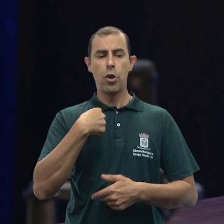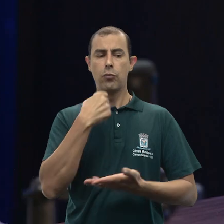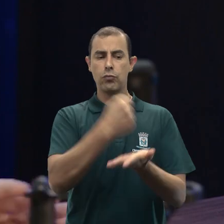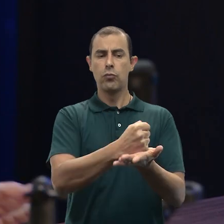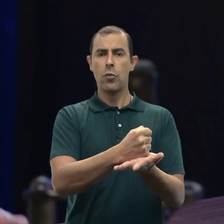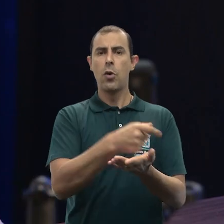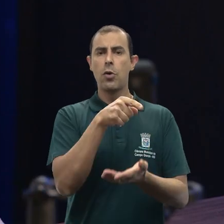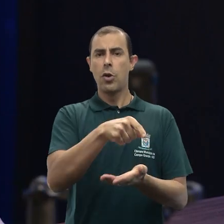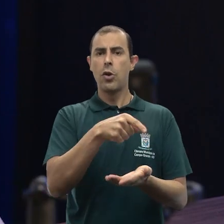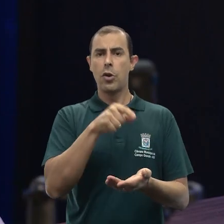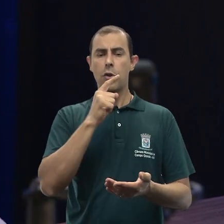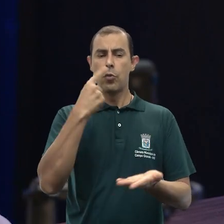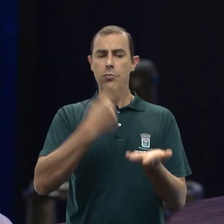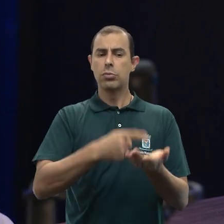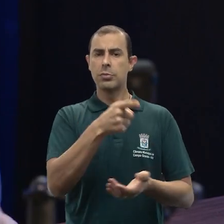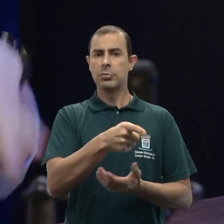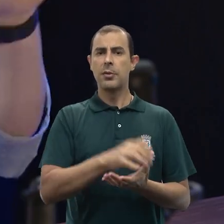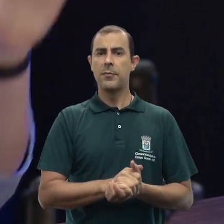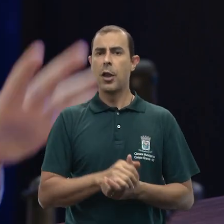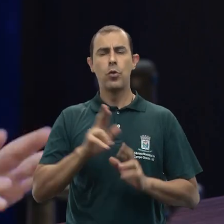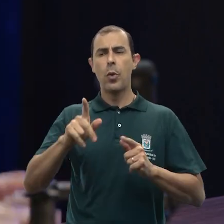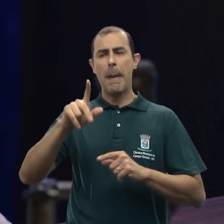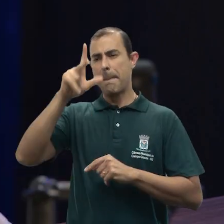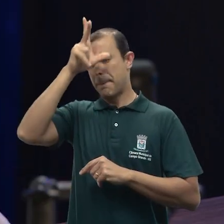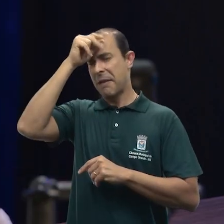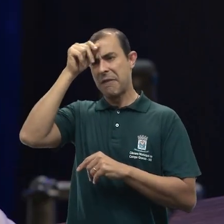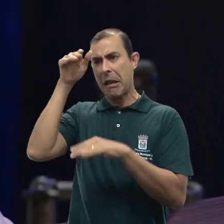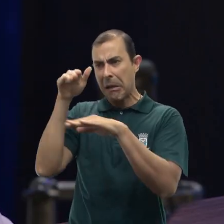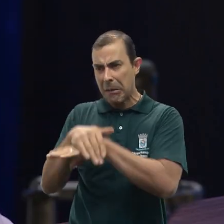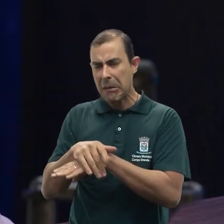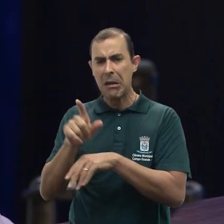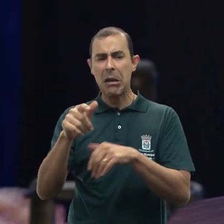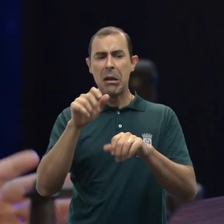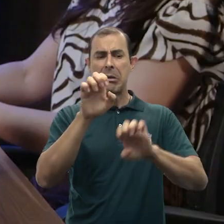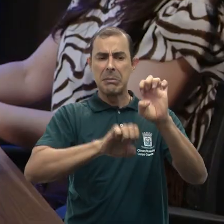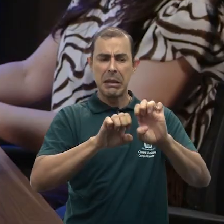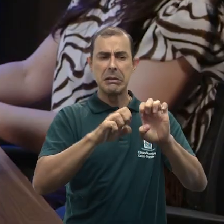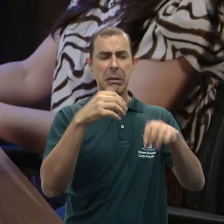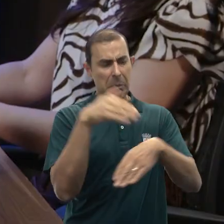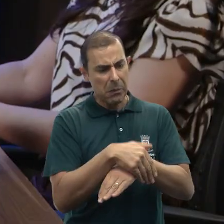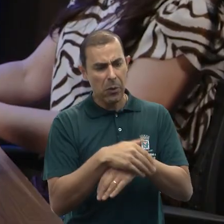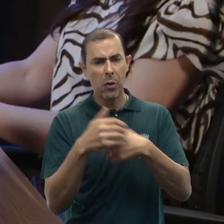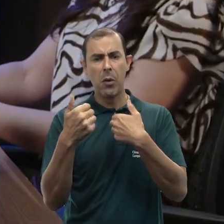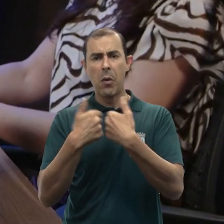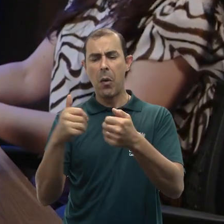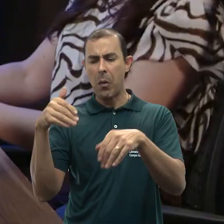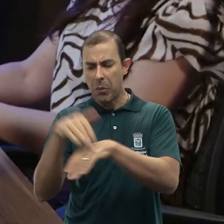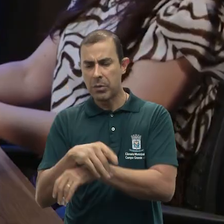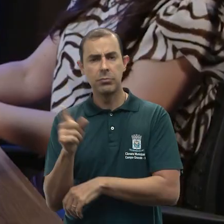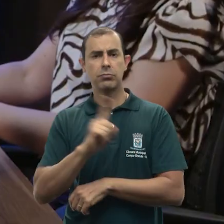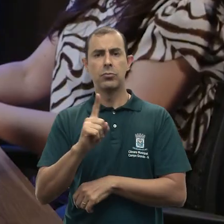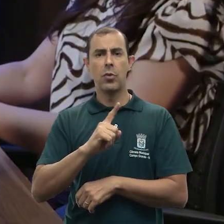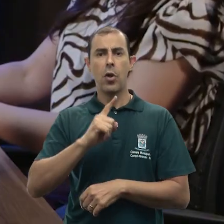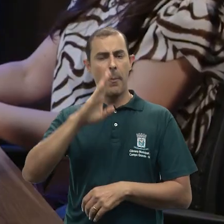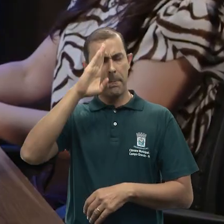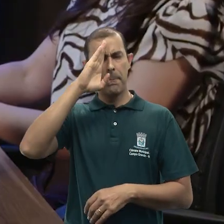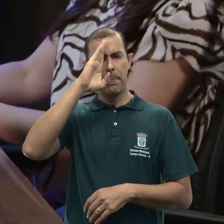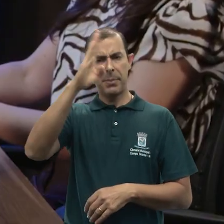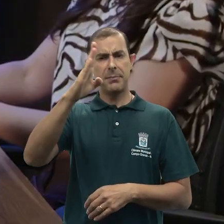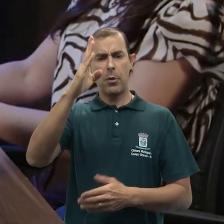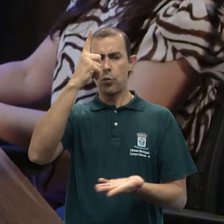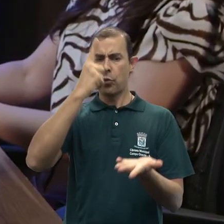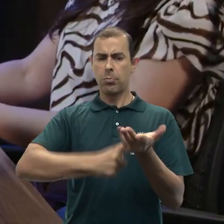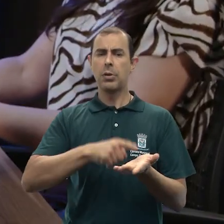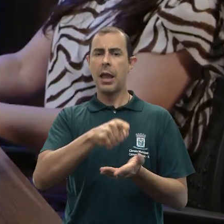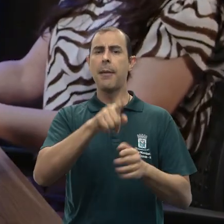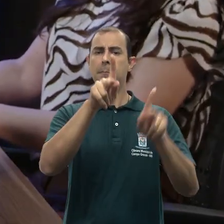prefeita, não com os contratos com as concessionárias, nem com os políticos. Meu compromisso principal é com